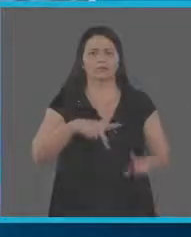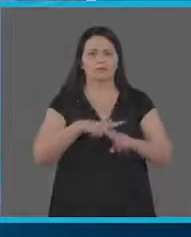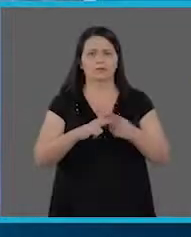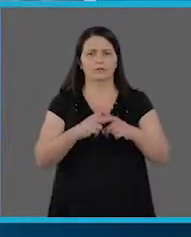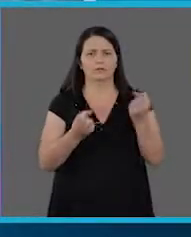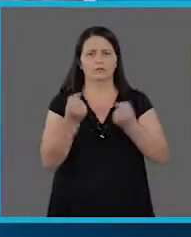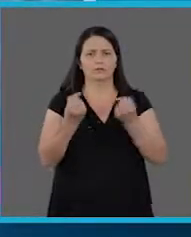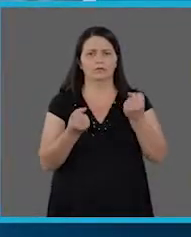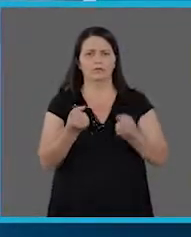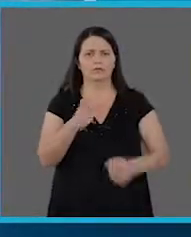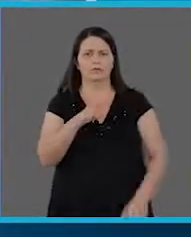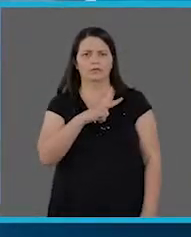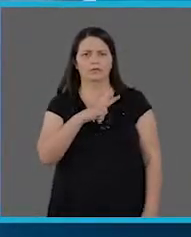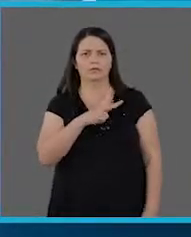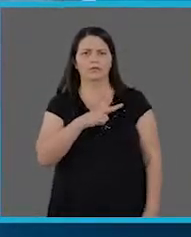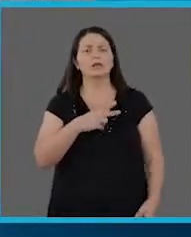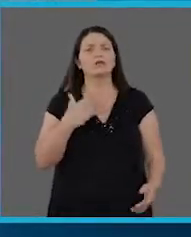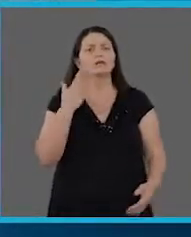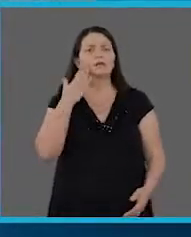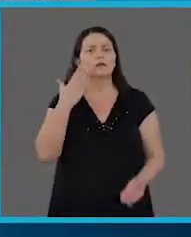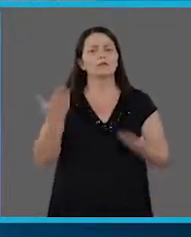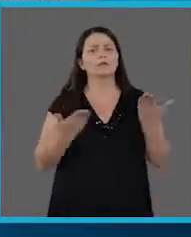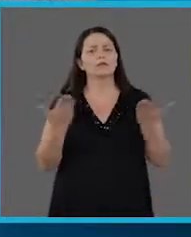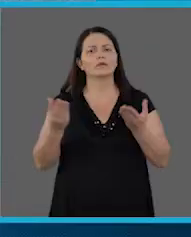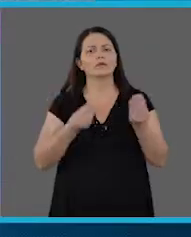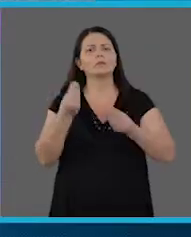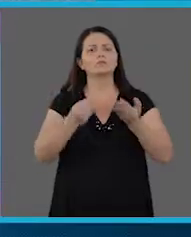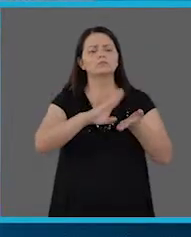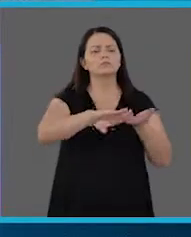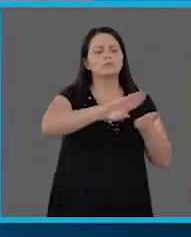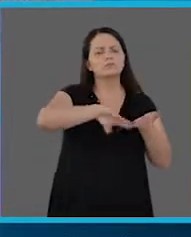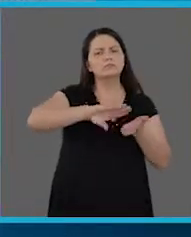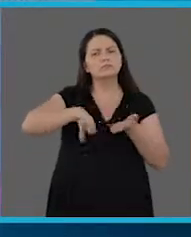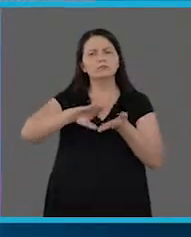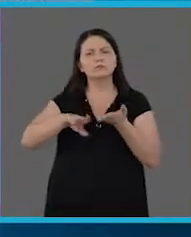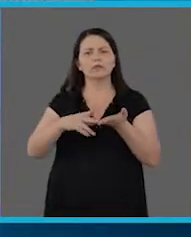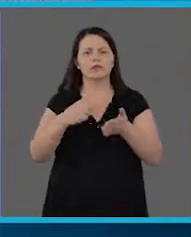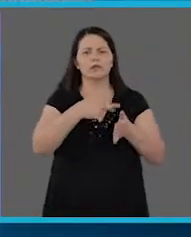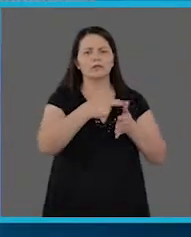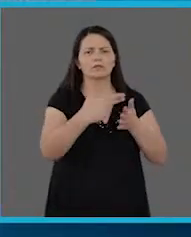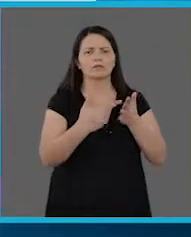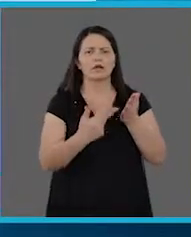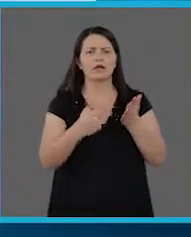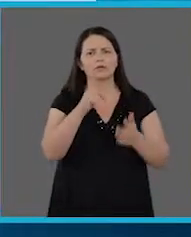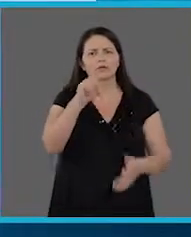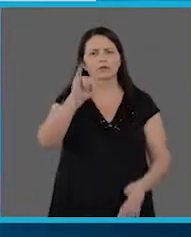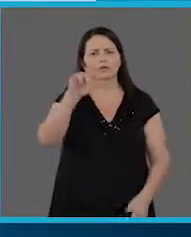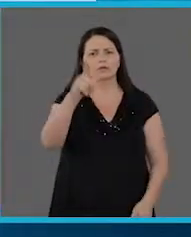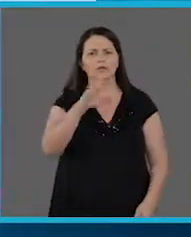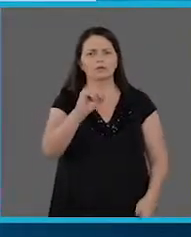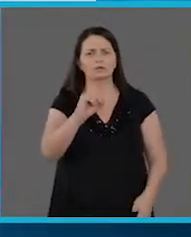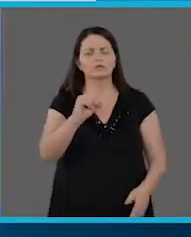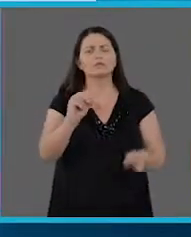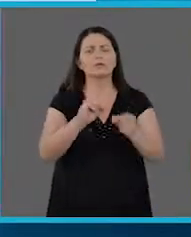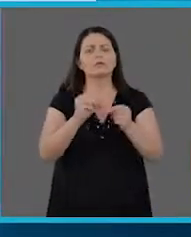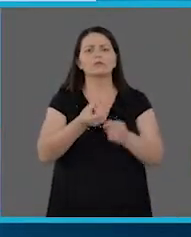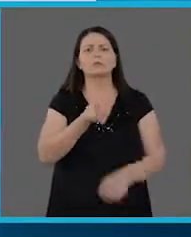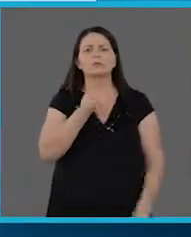Você que tem uma oficina mecânica, saiba como descartar corretamente os vários tipos de resíduos. Para se fazer uma